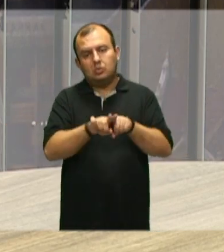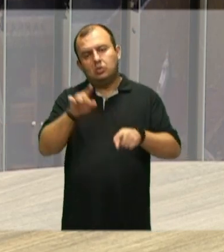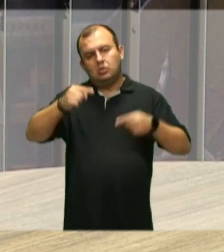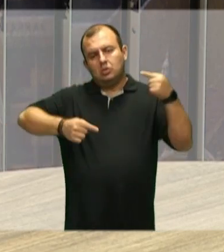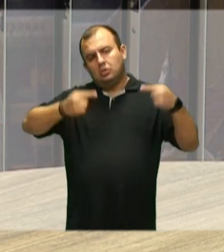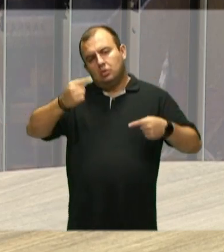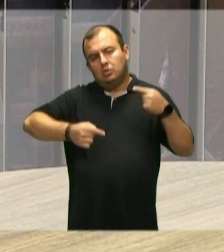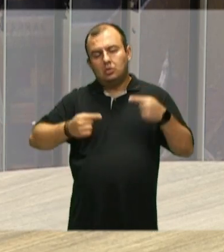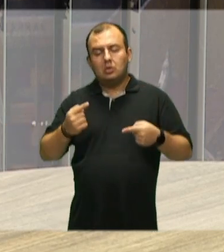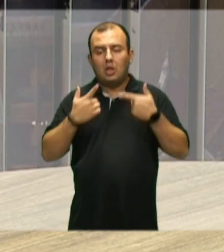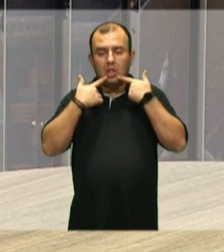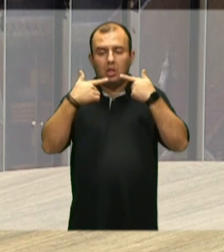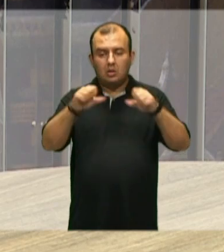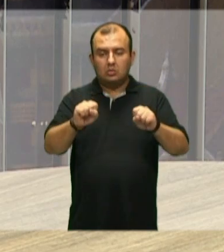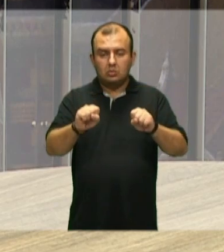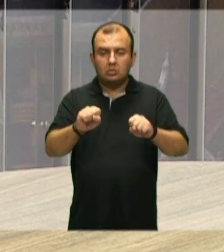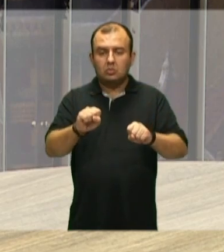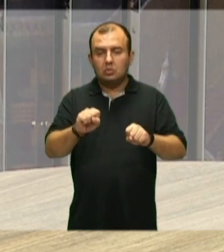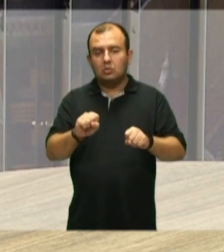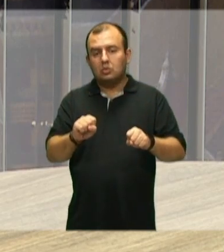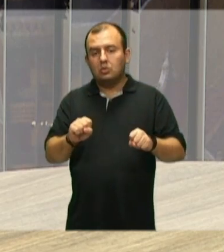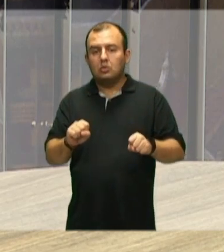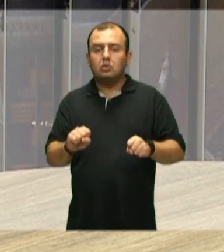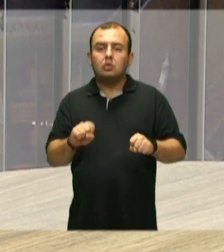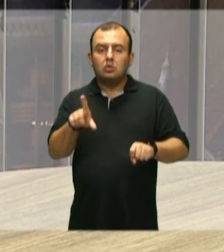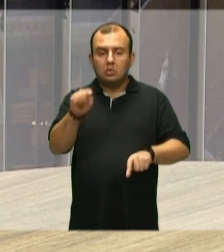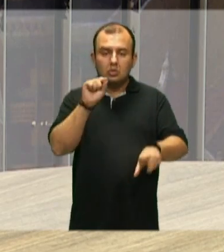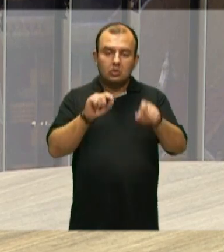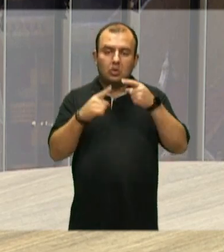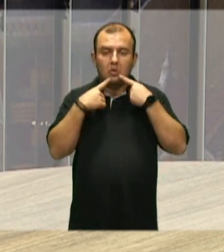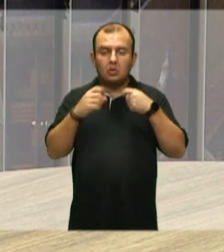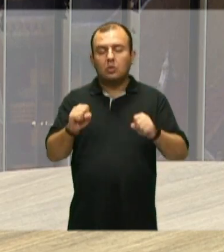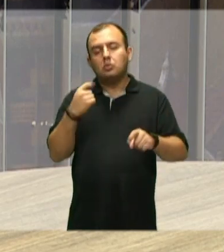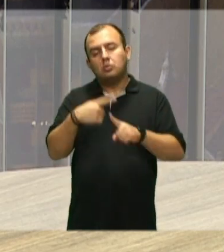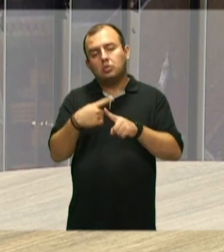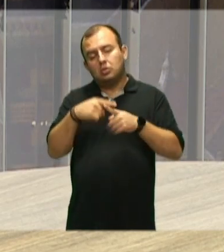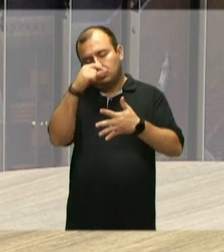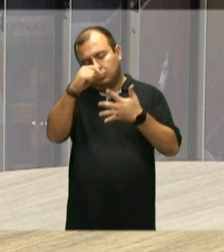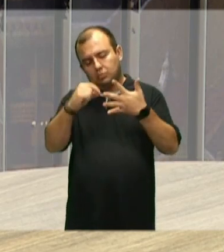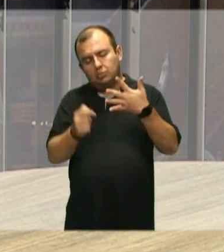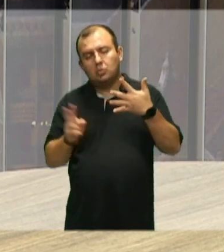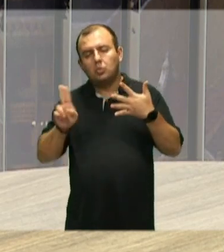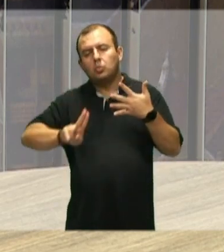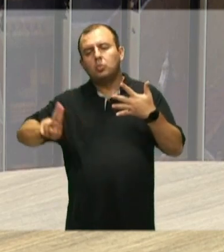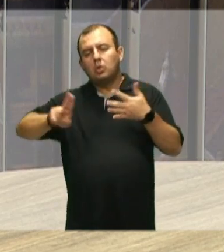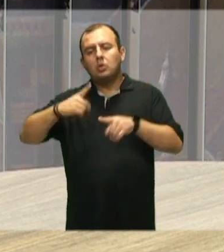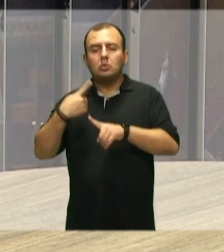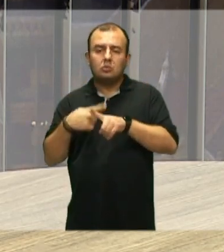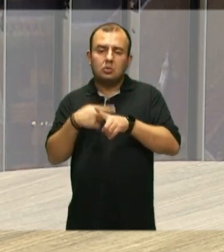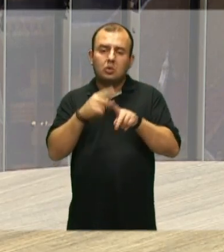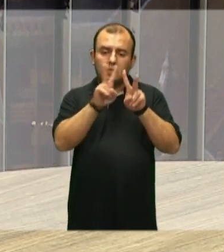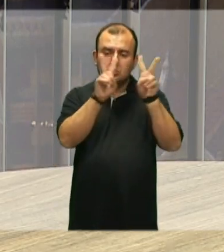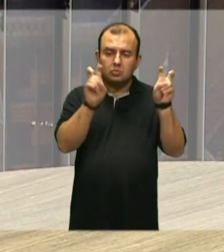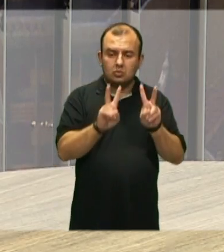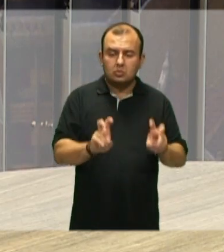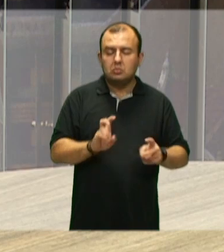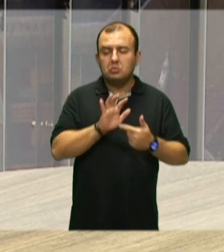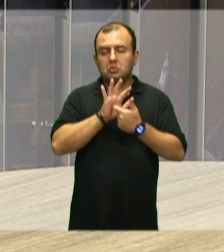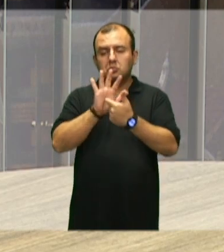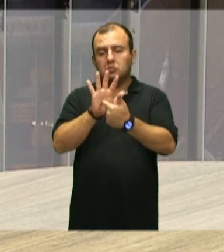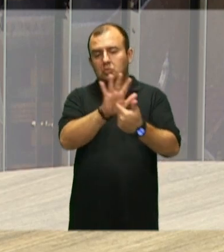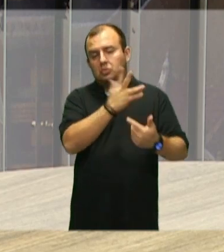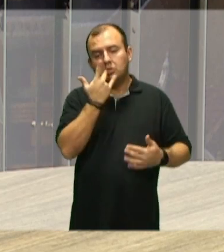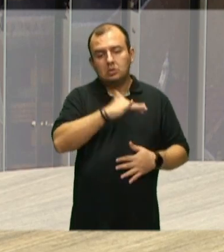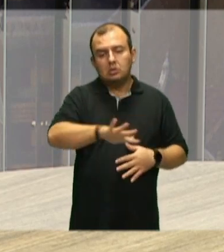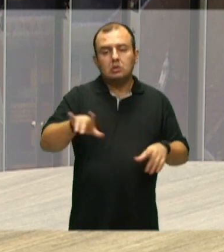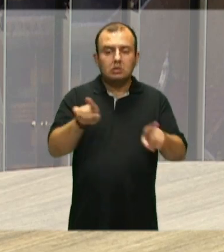discutir linguagem, né, a escolha da linguagem, né, por que aqueles elementos são utilizados, os temas que a gente está levando para as